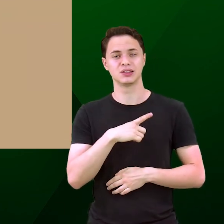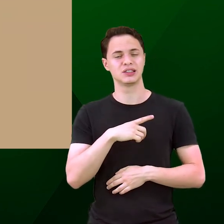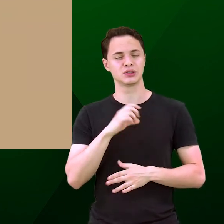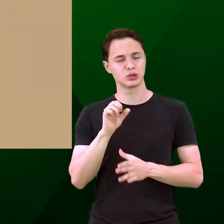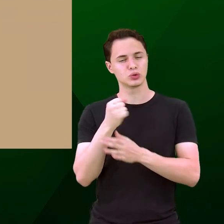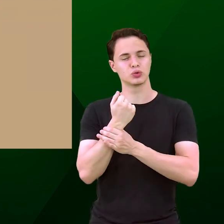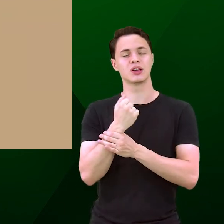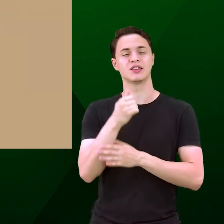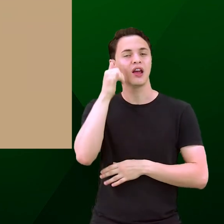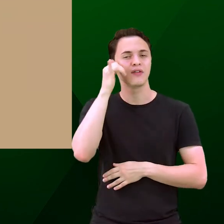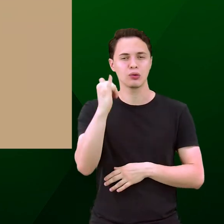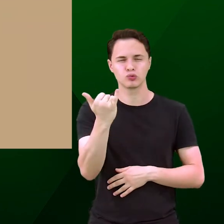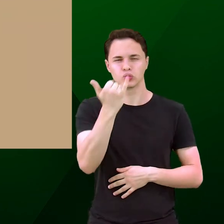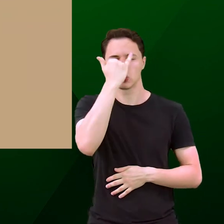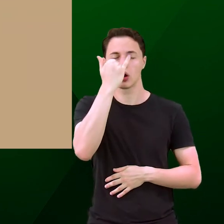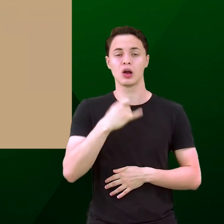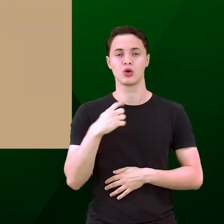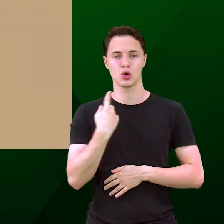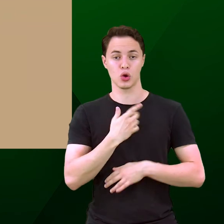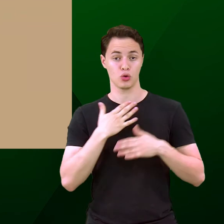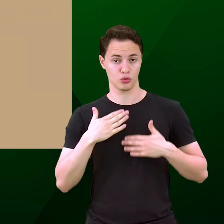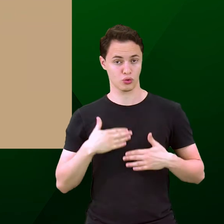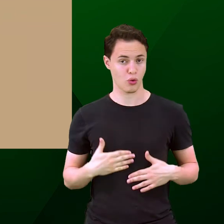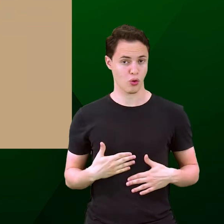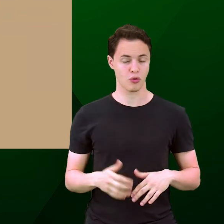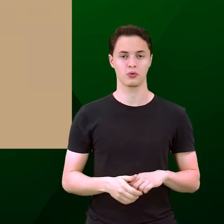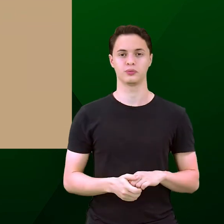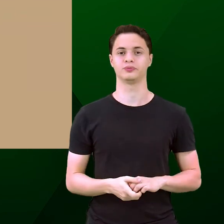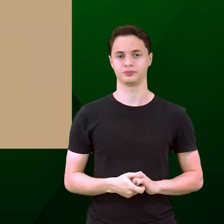que eu utilizava, tá, pessoal?